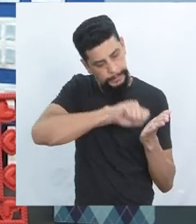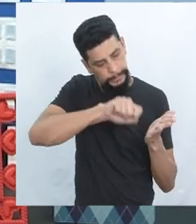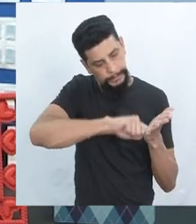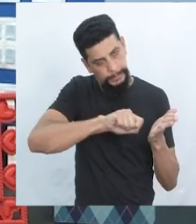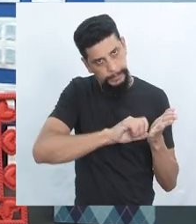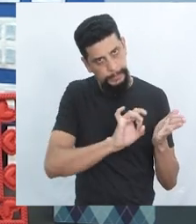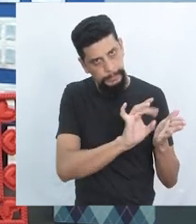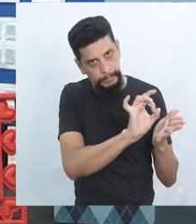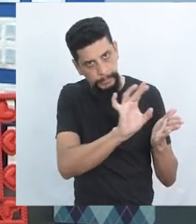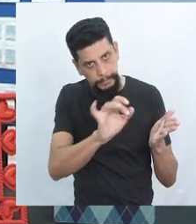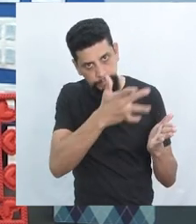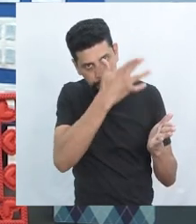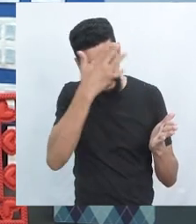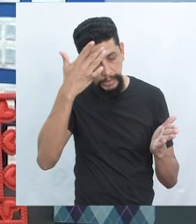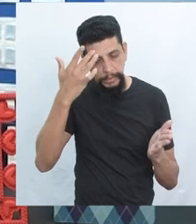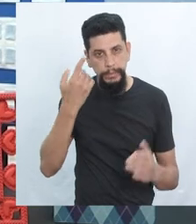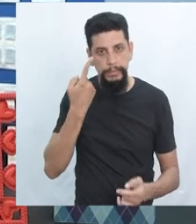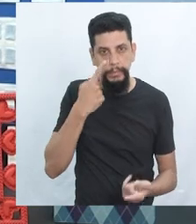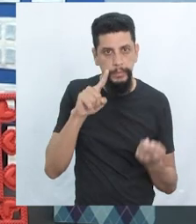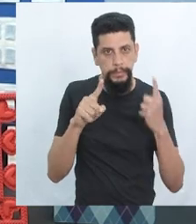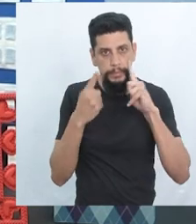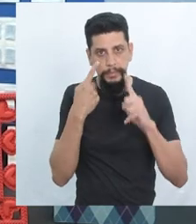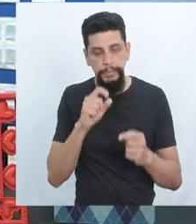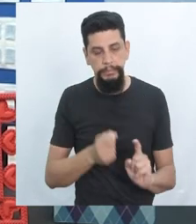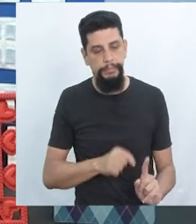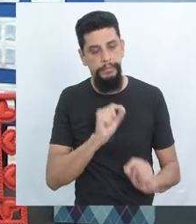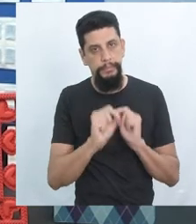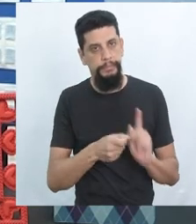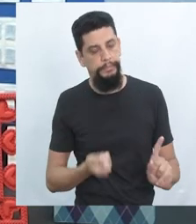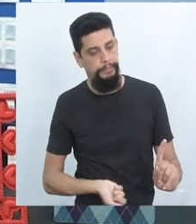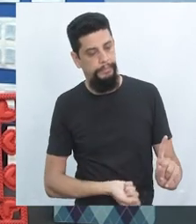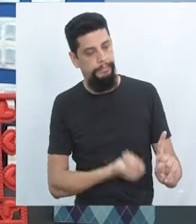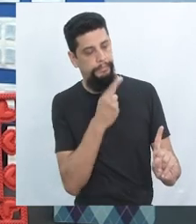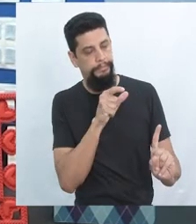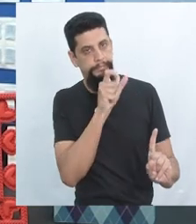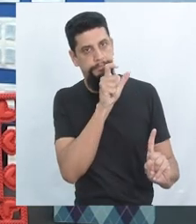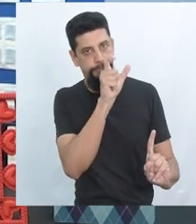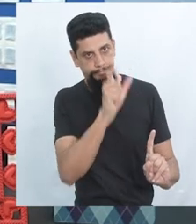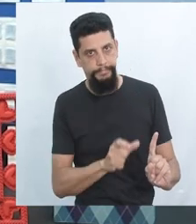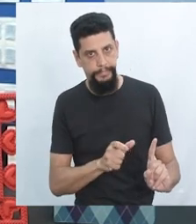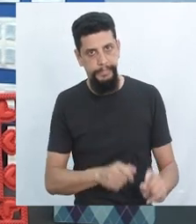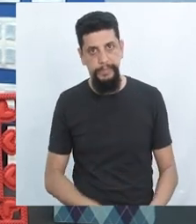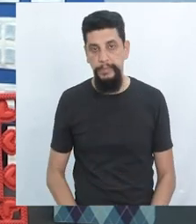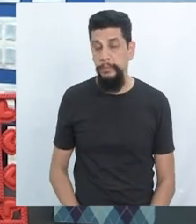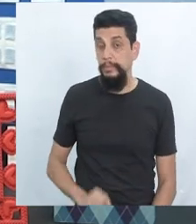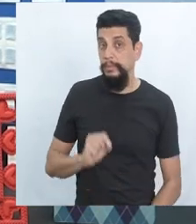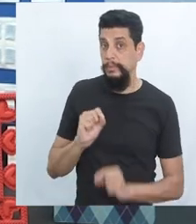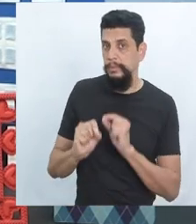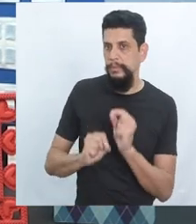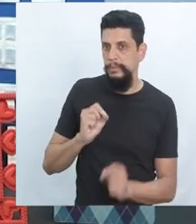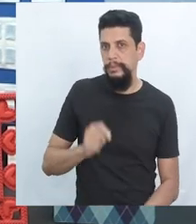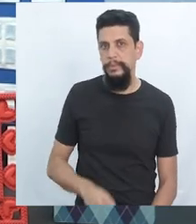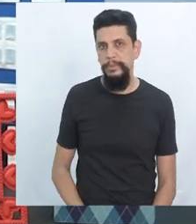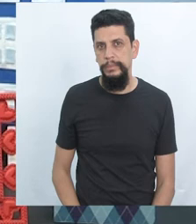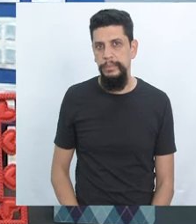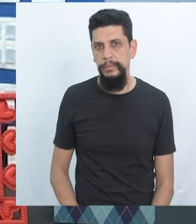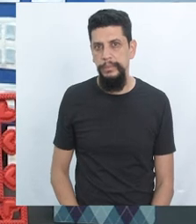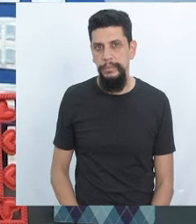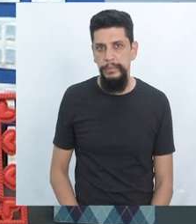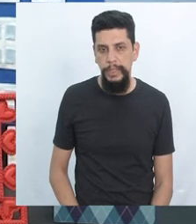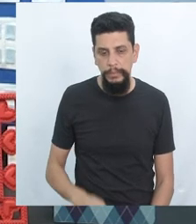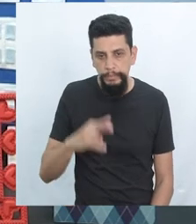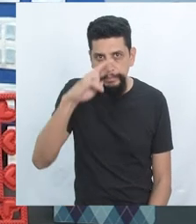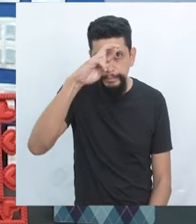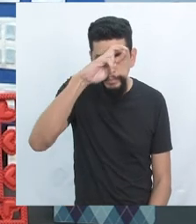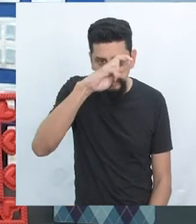fizeram várias anotações para descobrir quem são os suspeitos. E quem